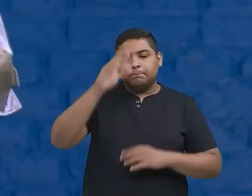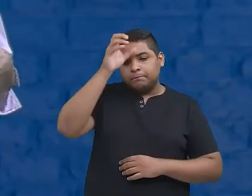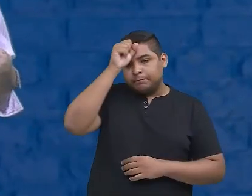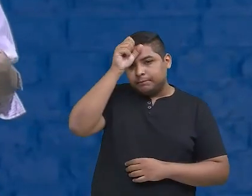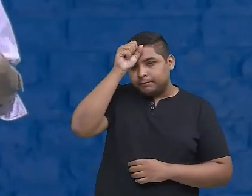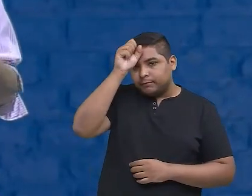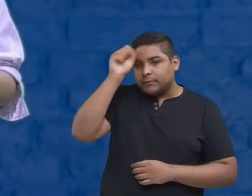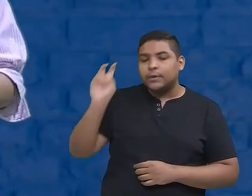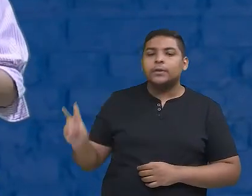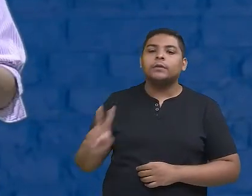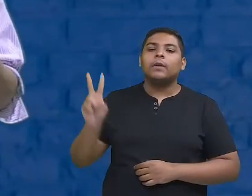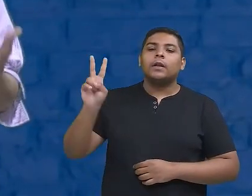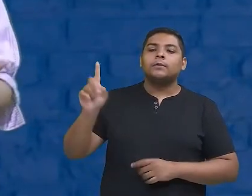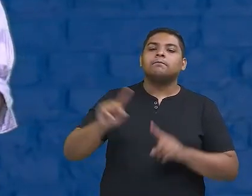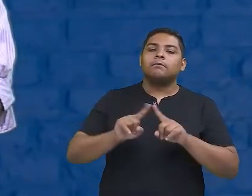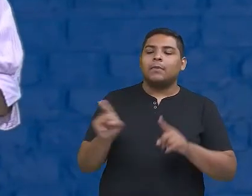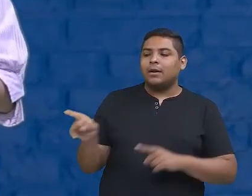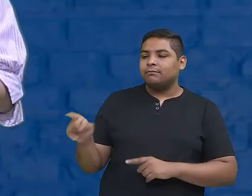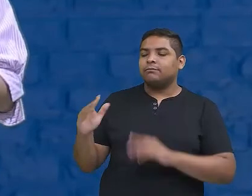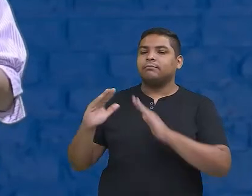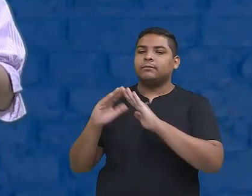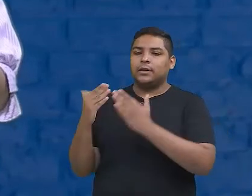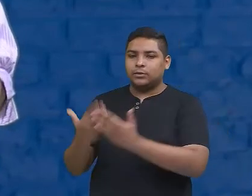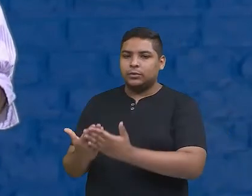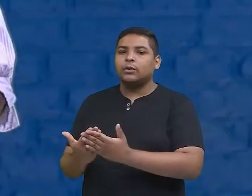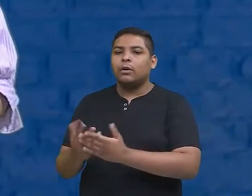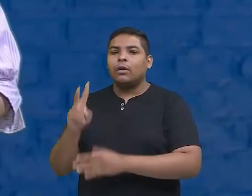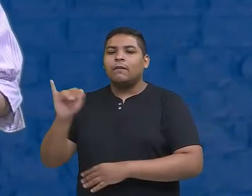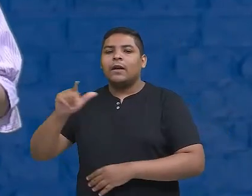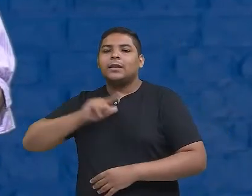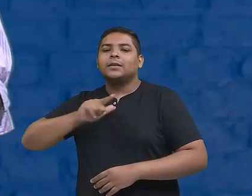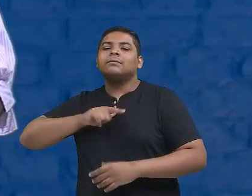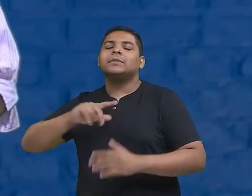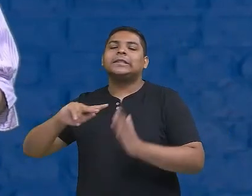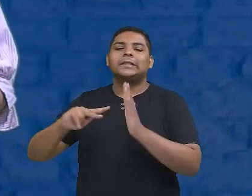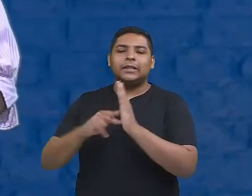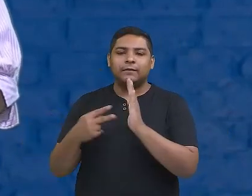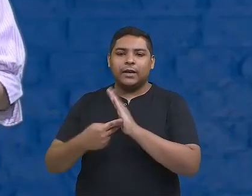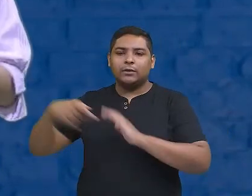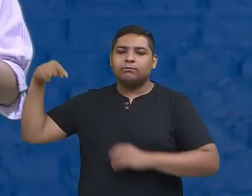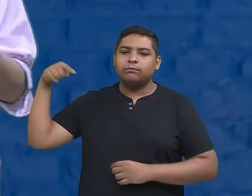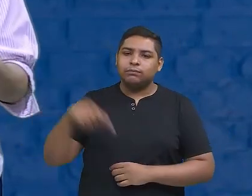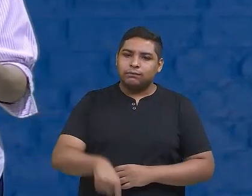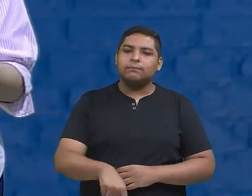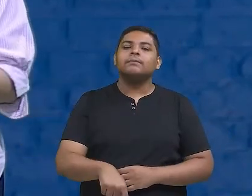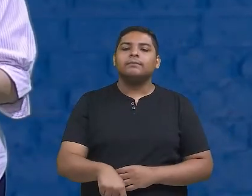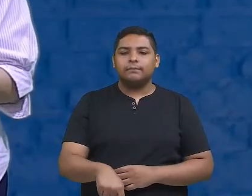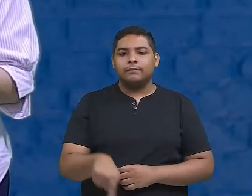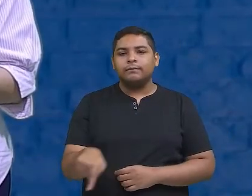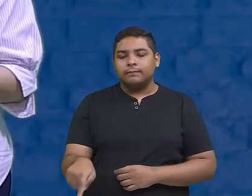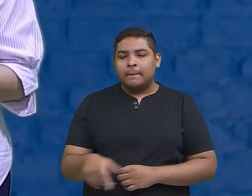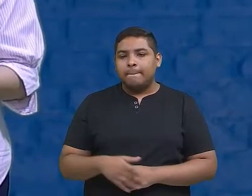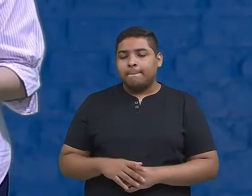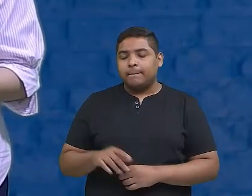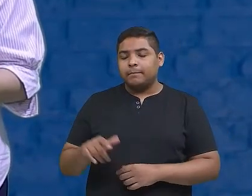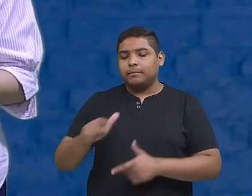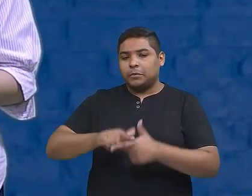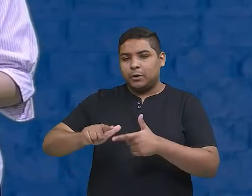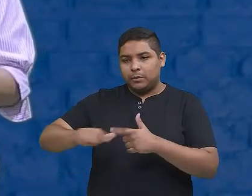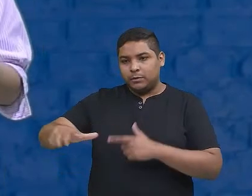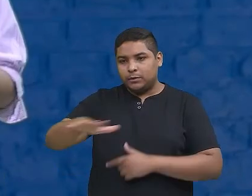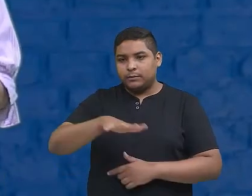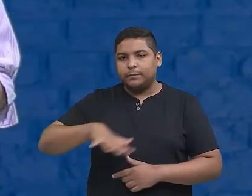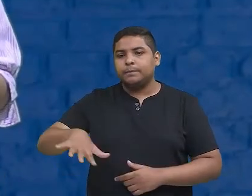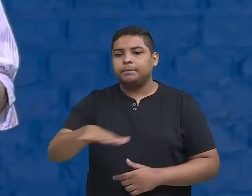é na escola que ele vai dar um significado mais profundo todas essas situações. Tudo